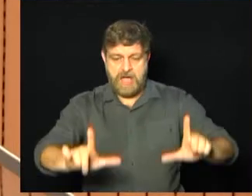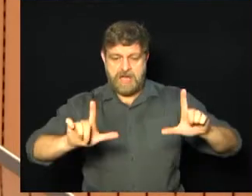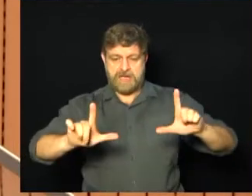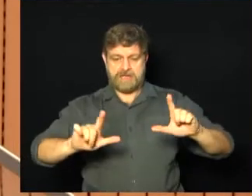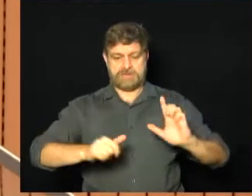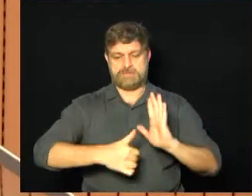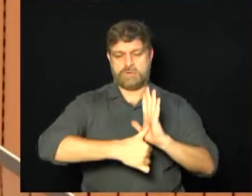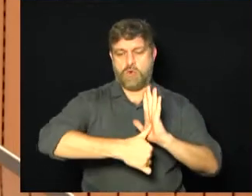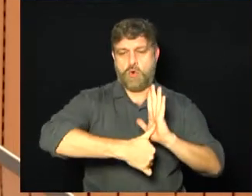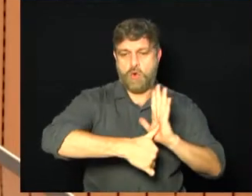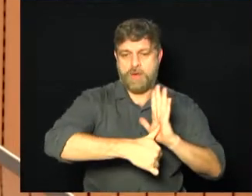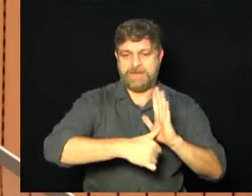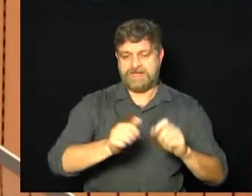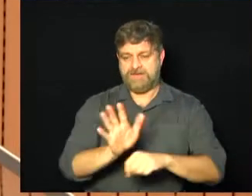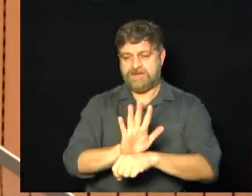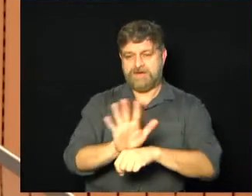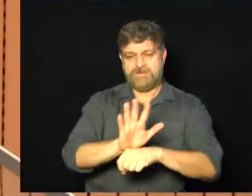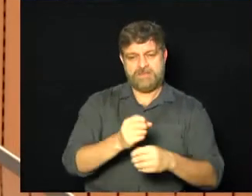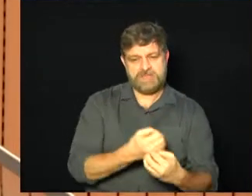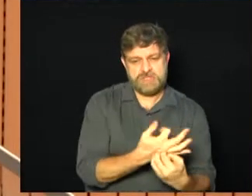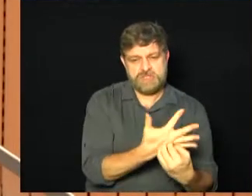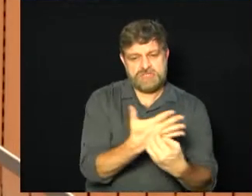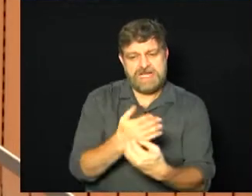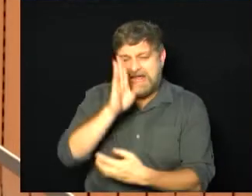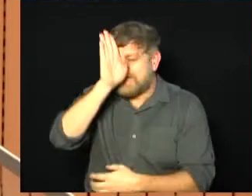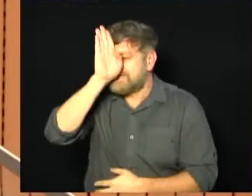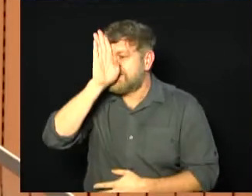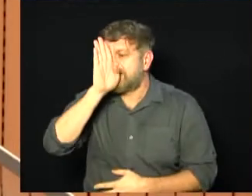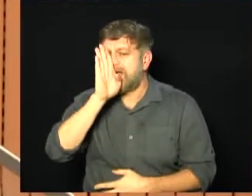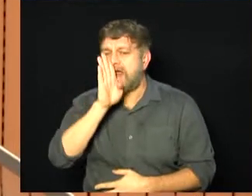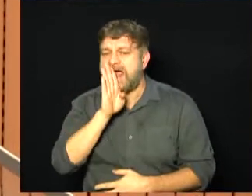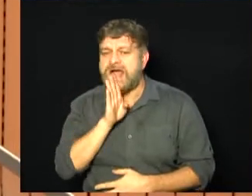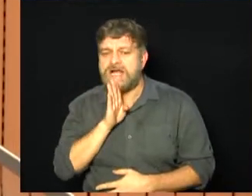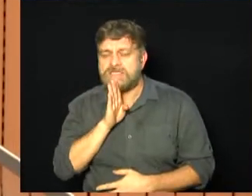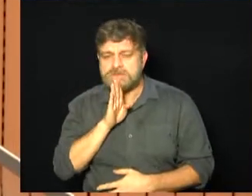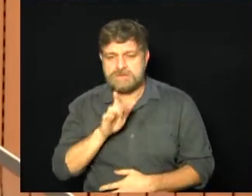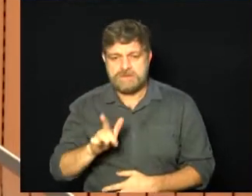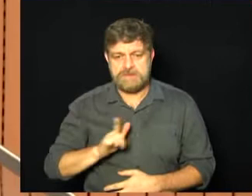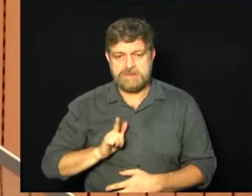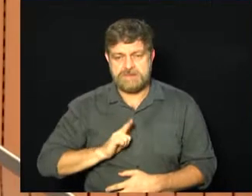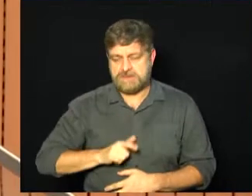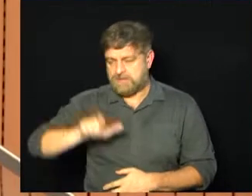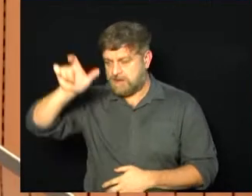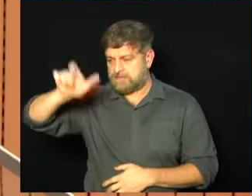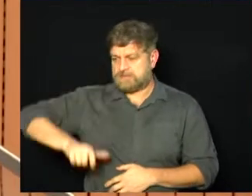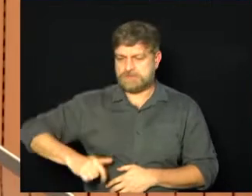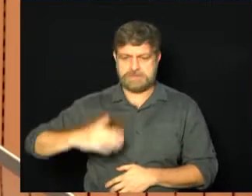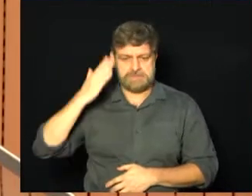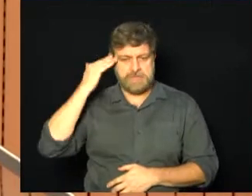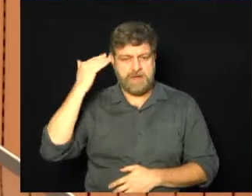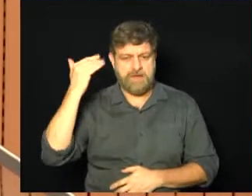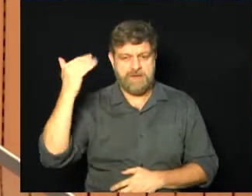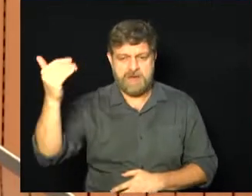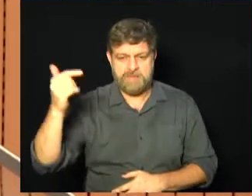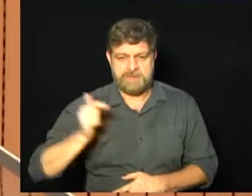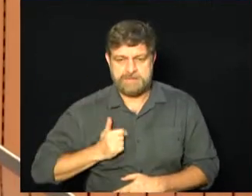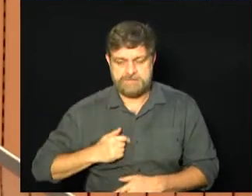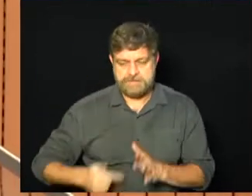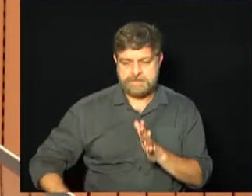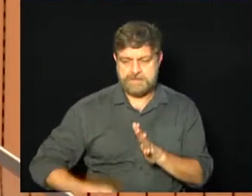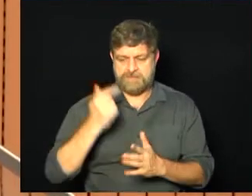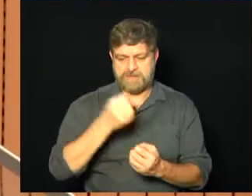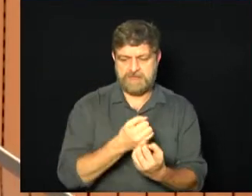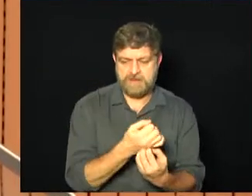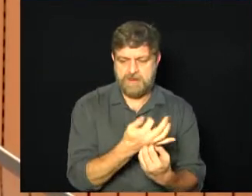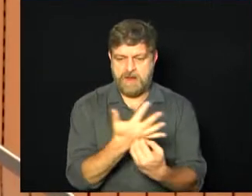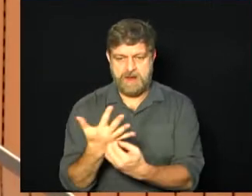que ofereceu filmes de arte em sessões gratuitas de grandes cineastas, precursores da sétima arte,